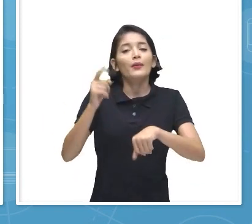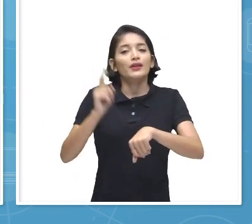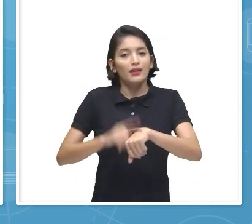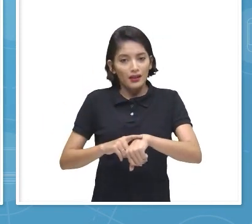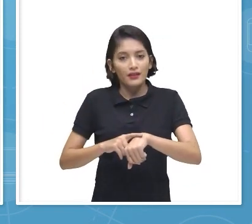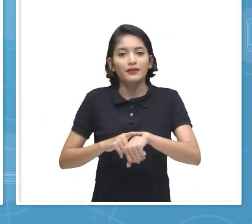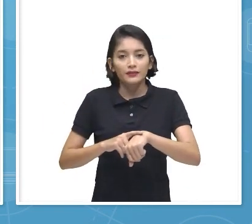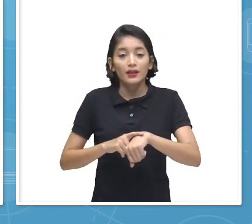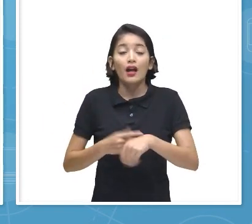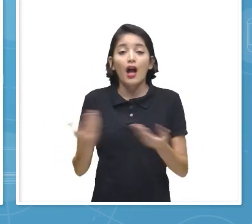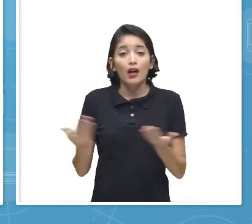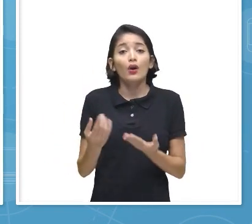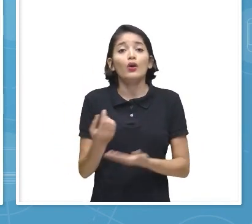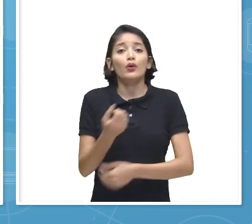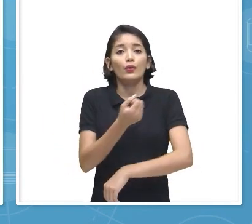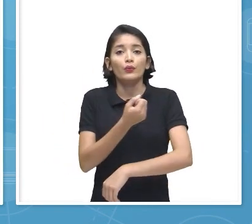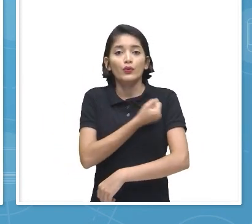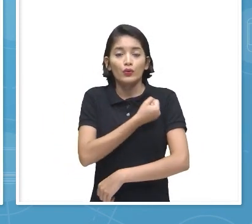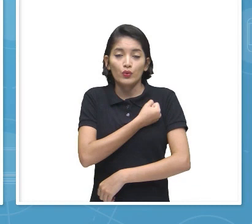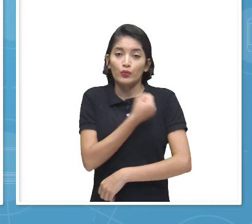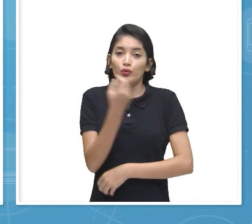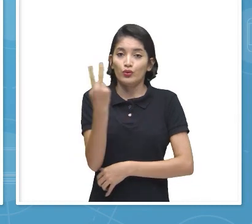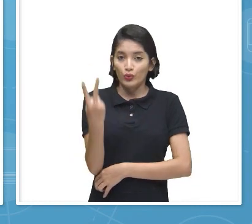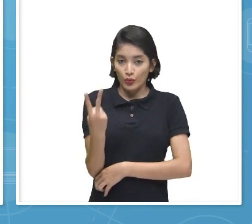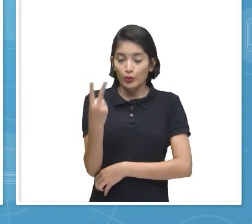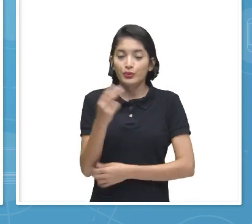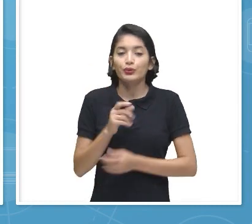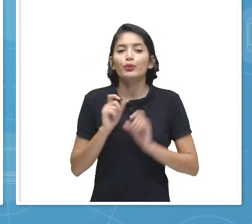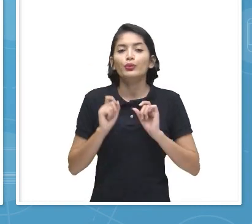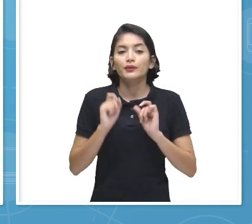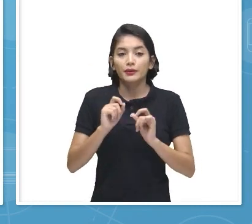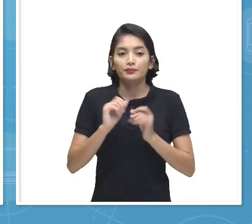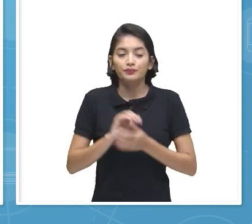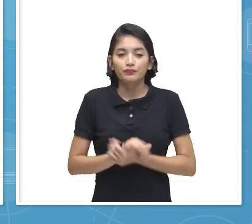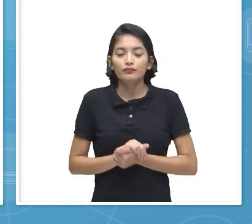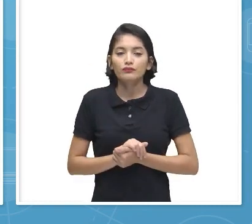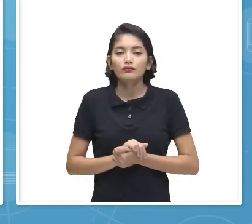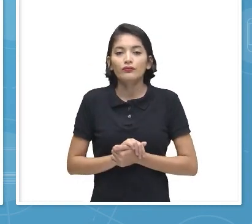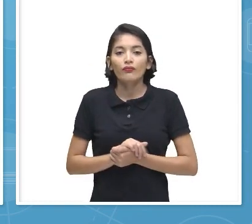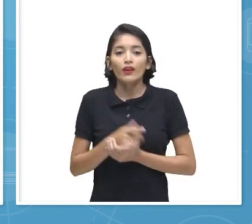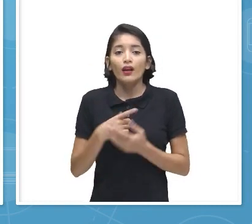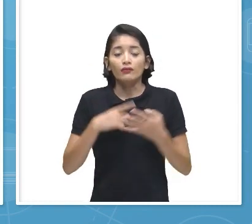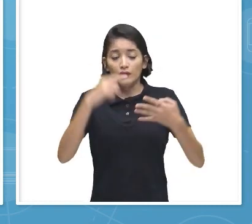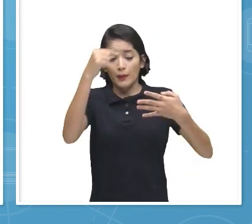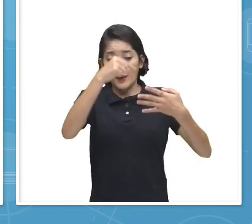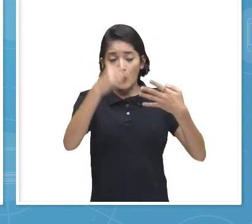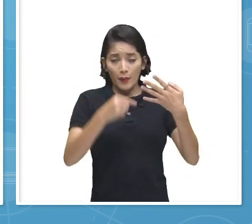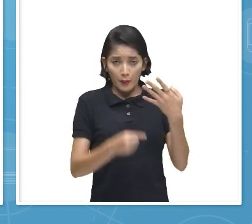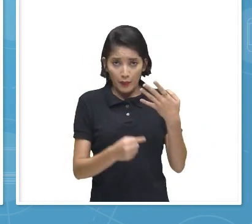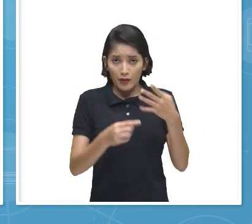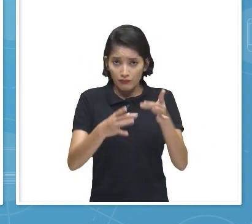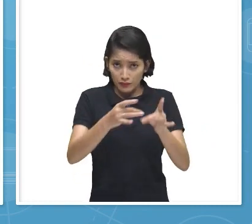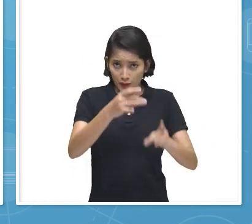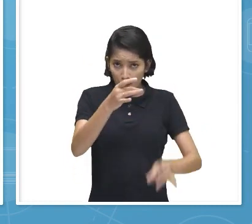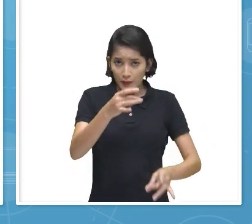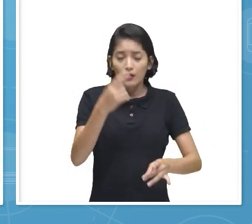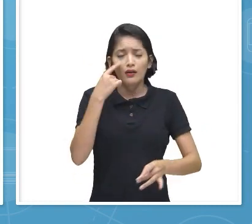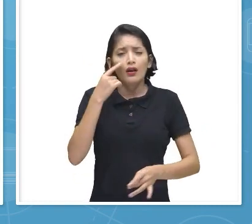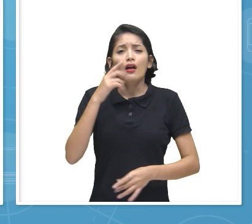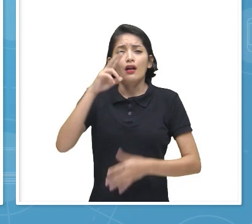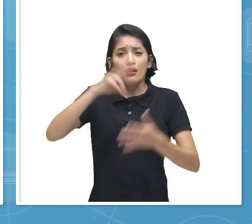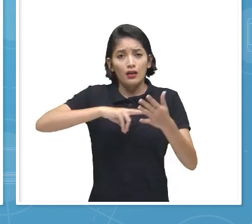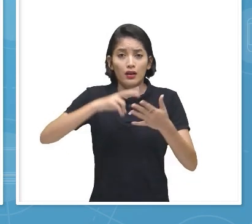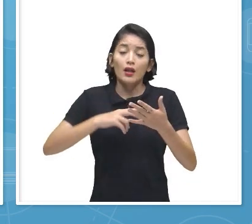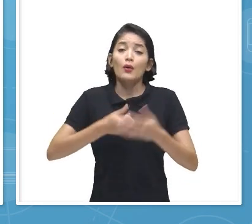vez da questão 2. A questão 2 traz para a gente agora, ela vai ter alternativas maiores. Então eu só vou ler com vocês um